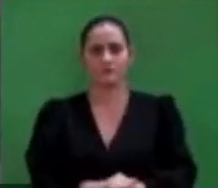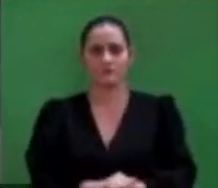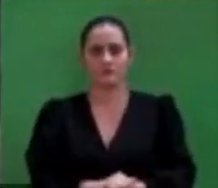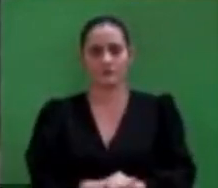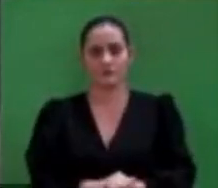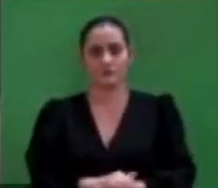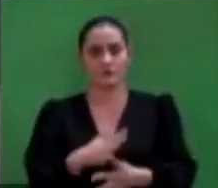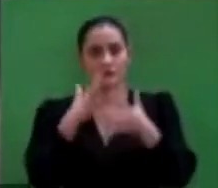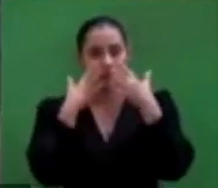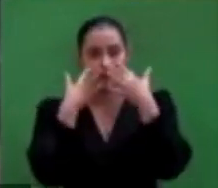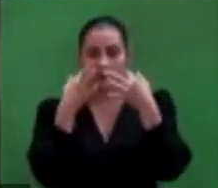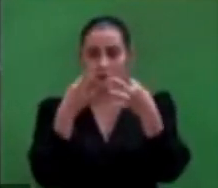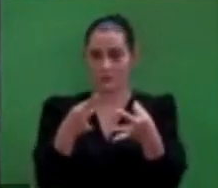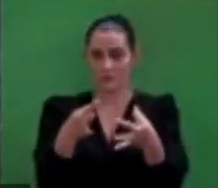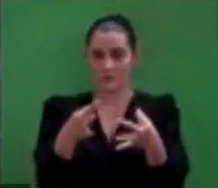com atenção